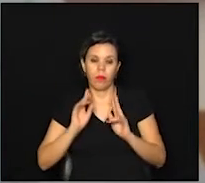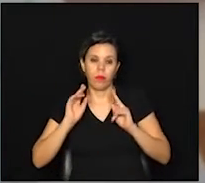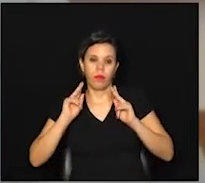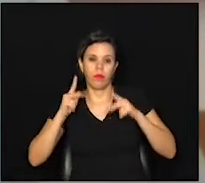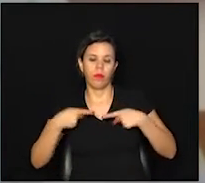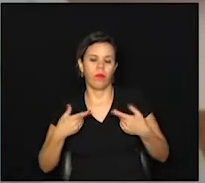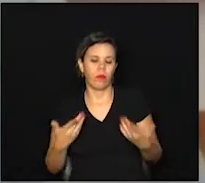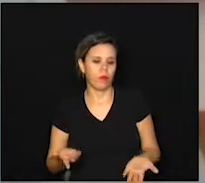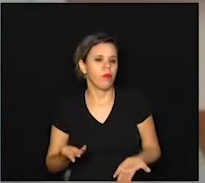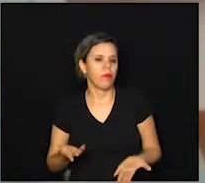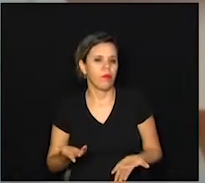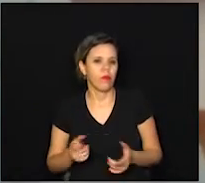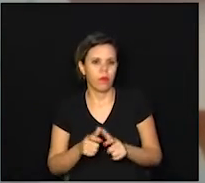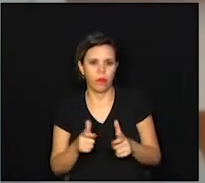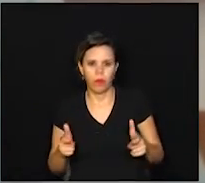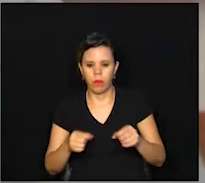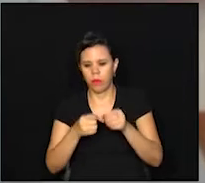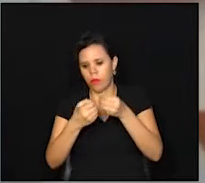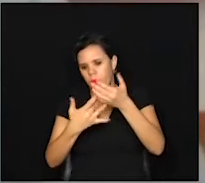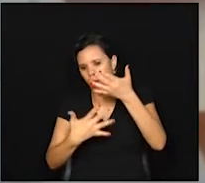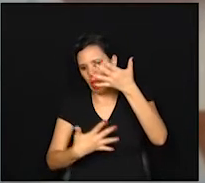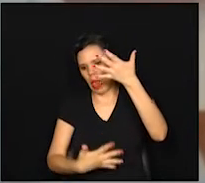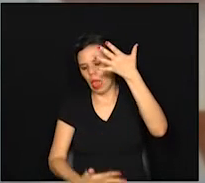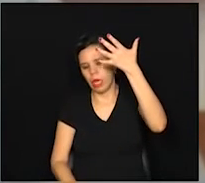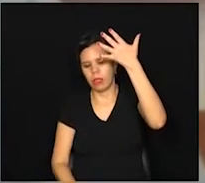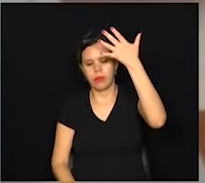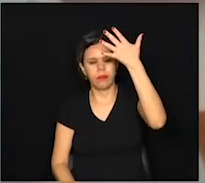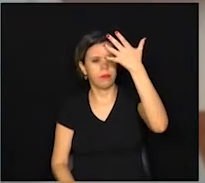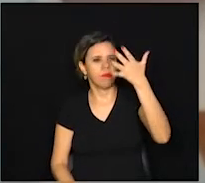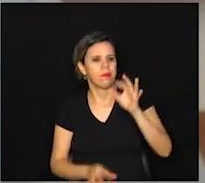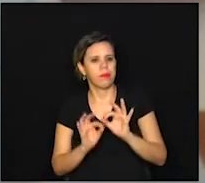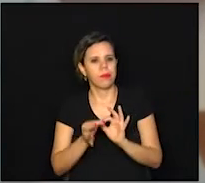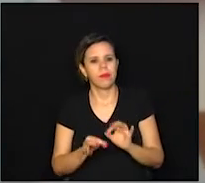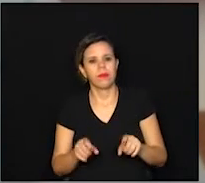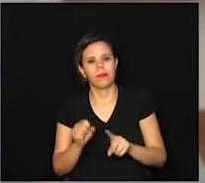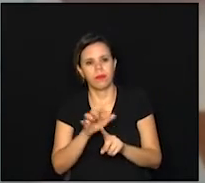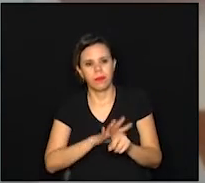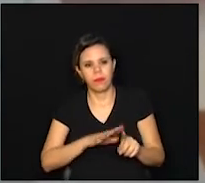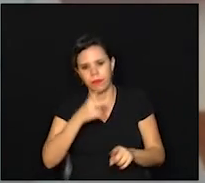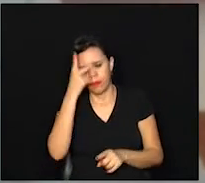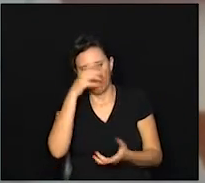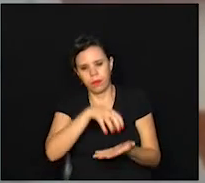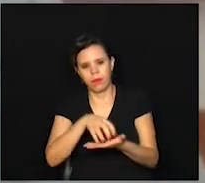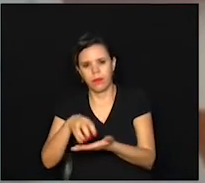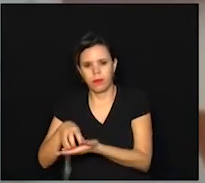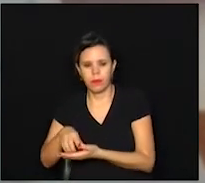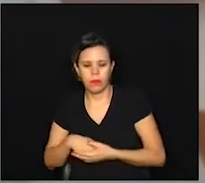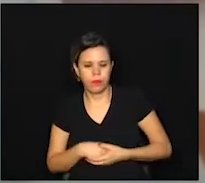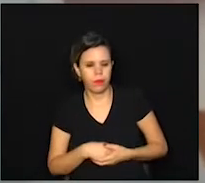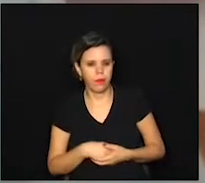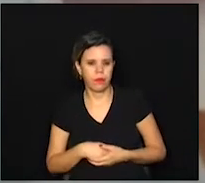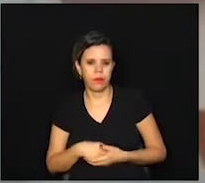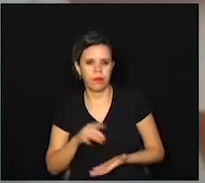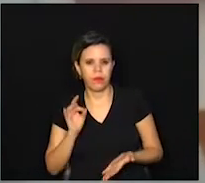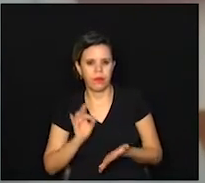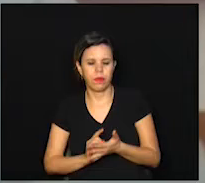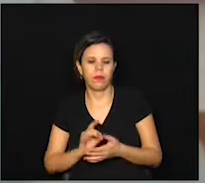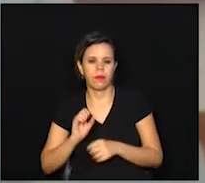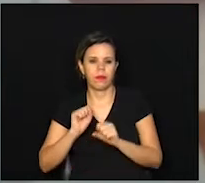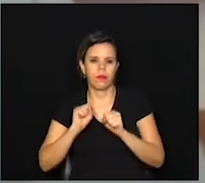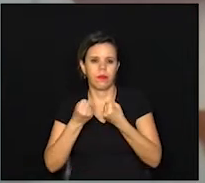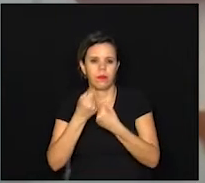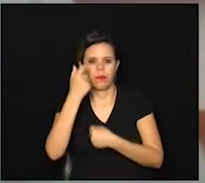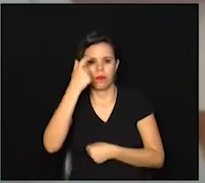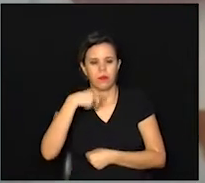ampla, é uma pauta que envolve vários setores da sociedade, né? A gente foge um pouco da afirmação das bandeiras. Eu sou